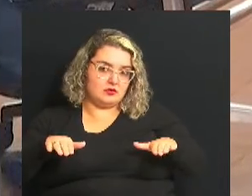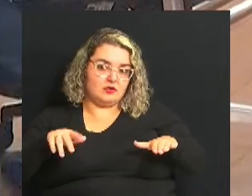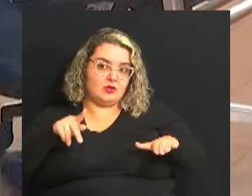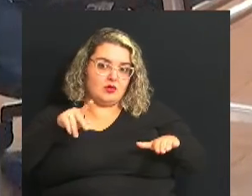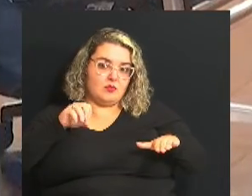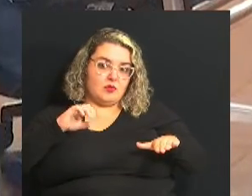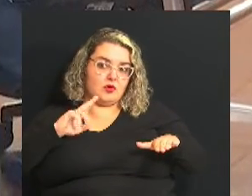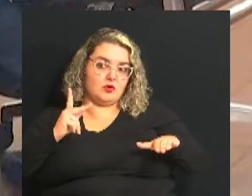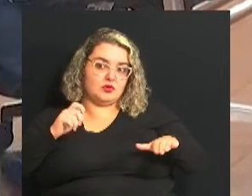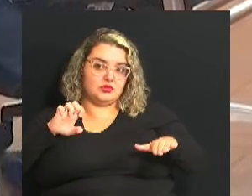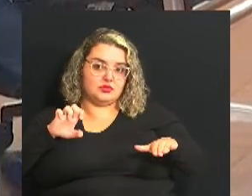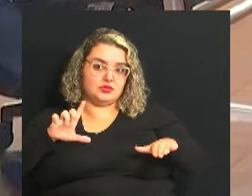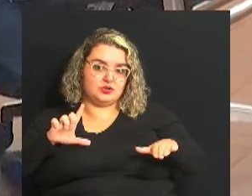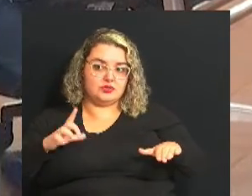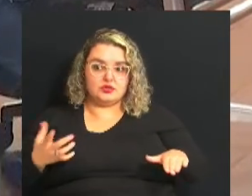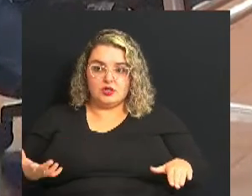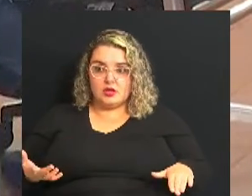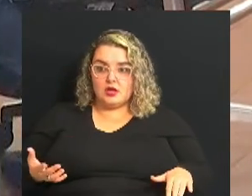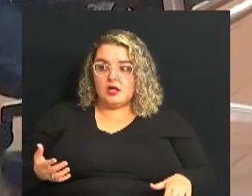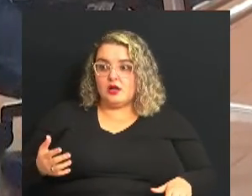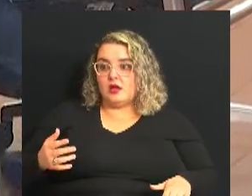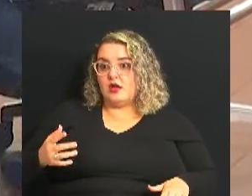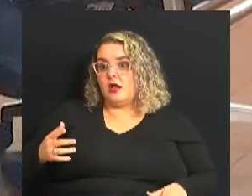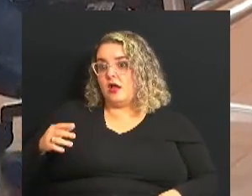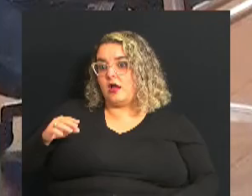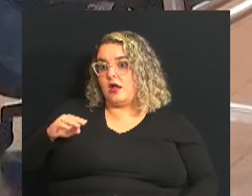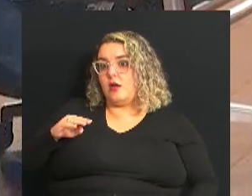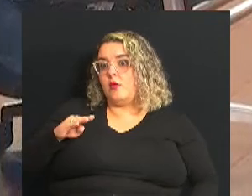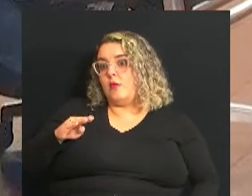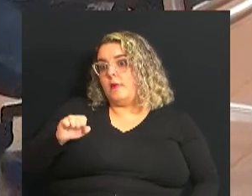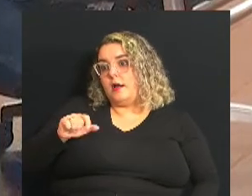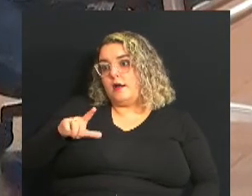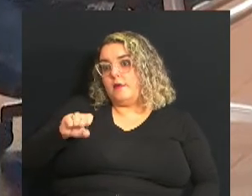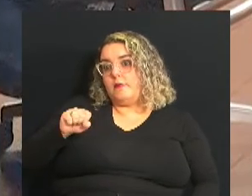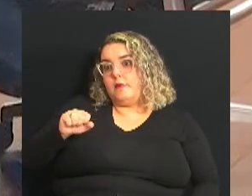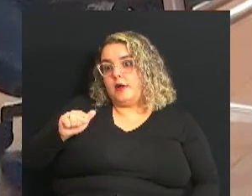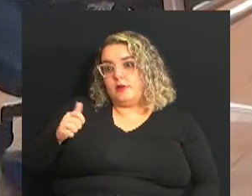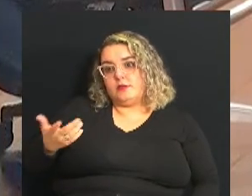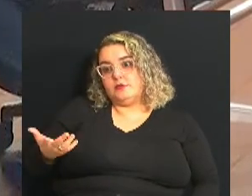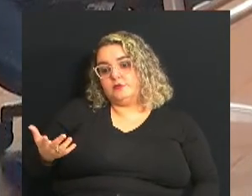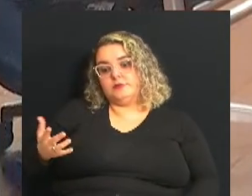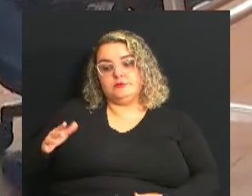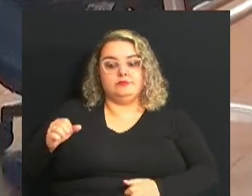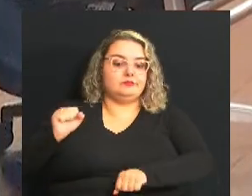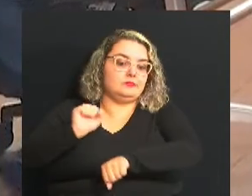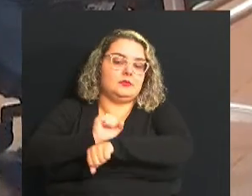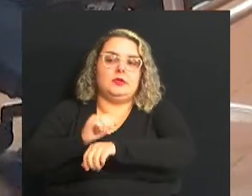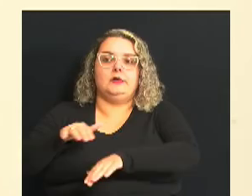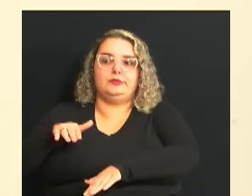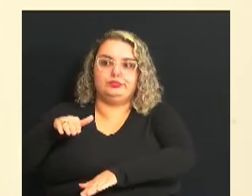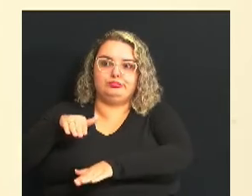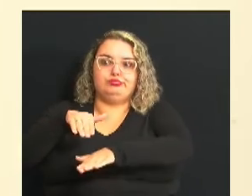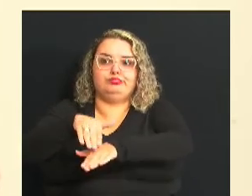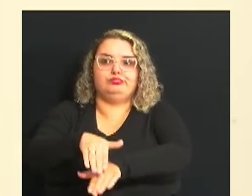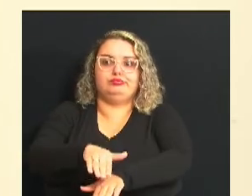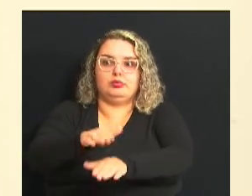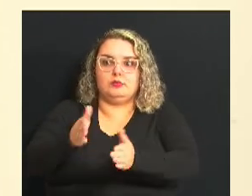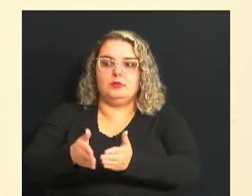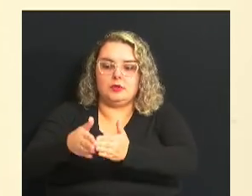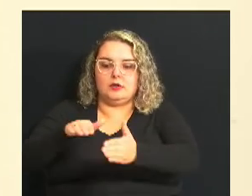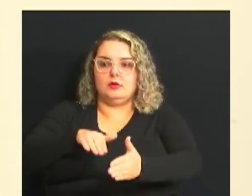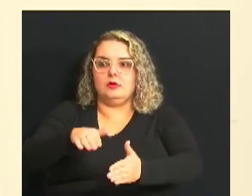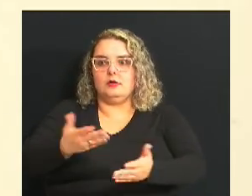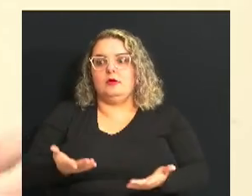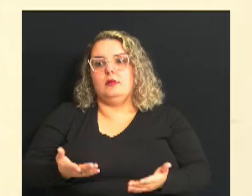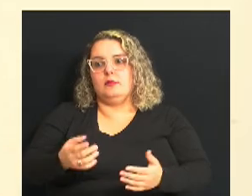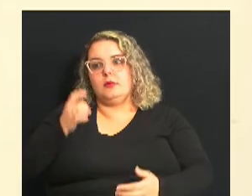uma balsa para atravessar, depois do outro lado tem uma Ferrari te esperando, ou seja, né? Mais fácil fazer uma ponte aí para a Ferrari poder